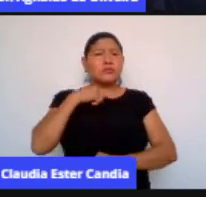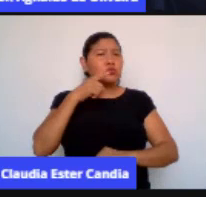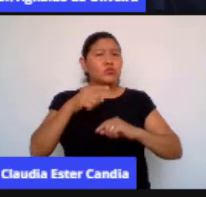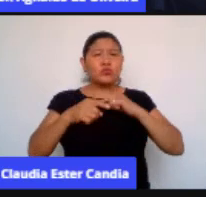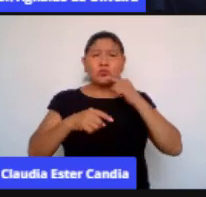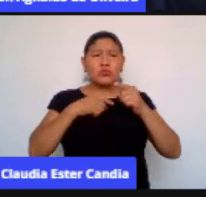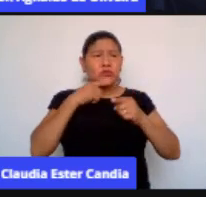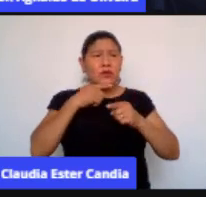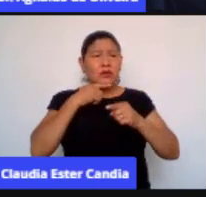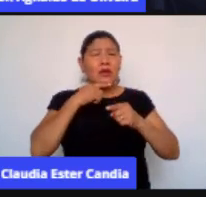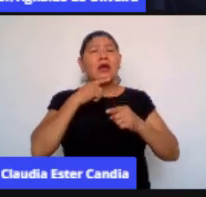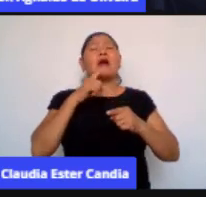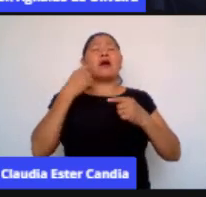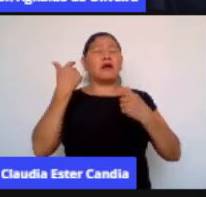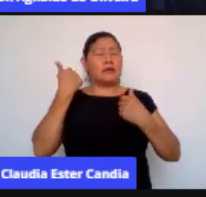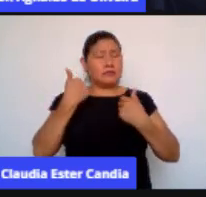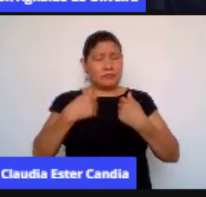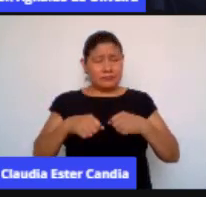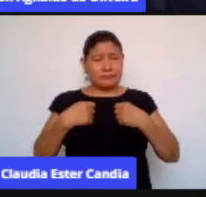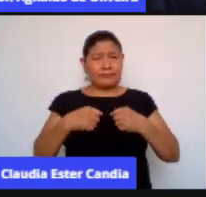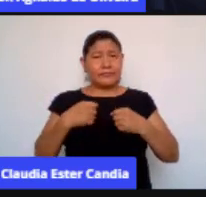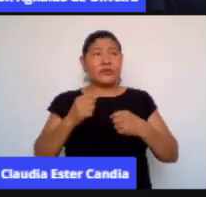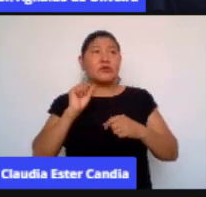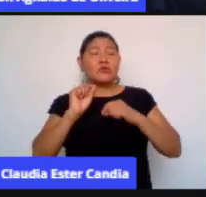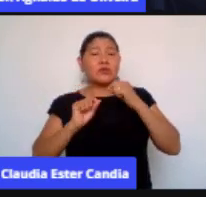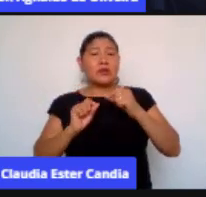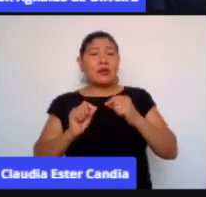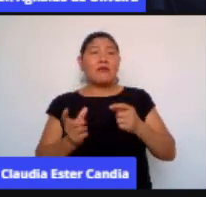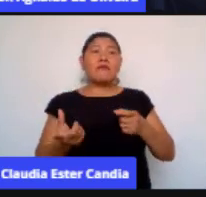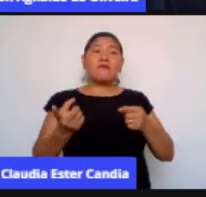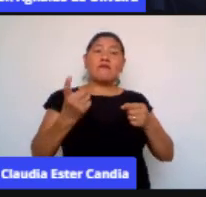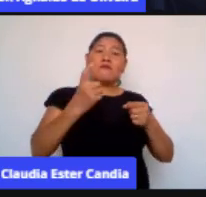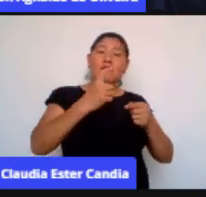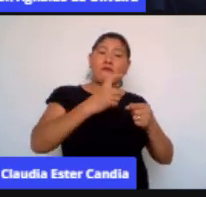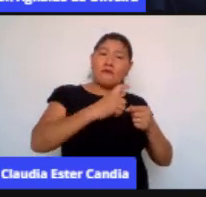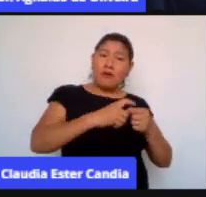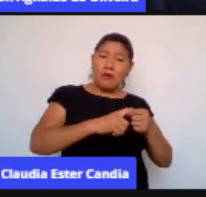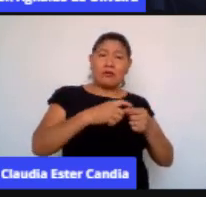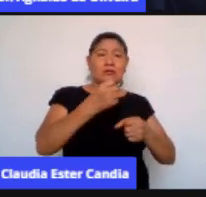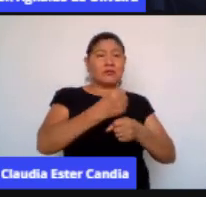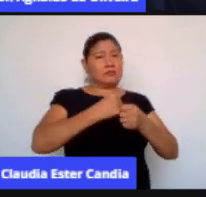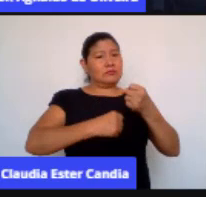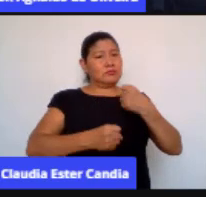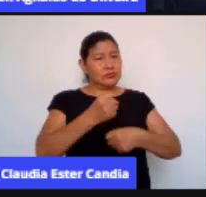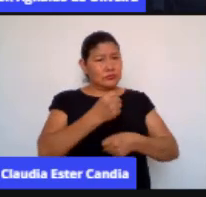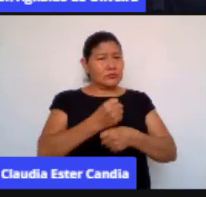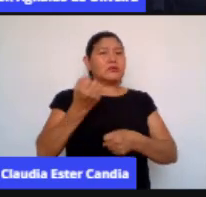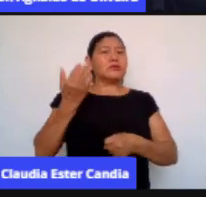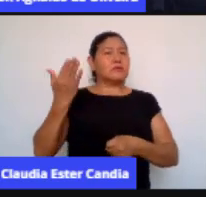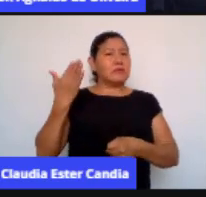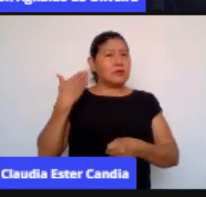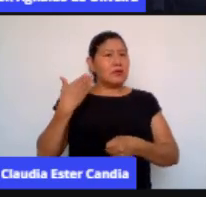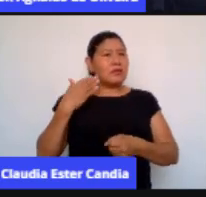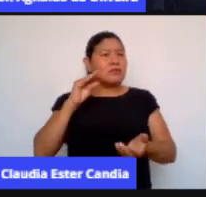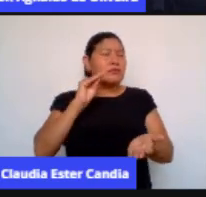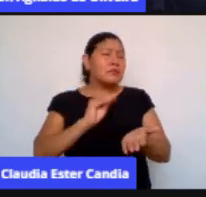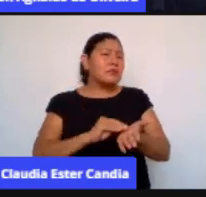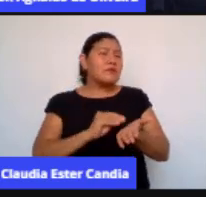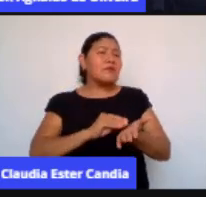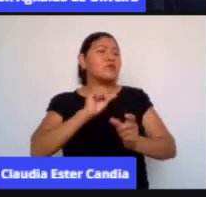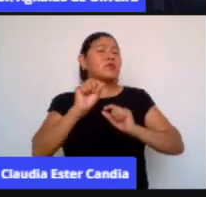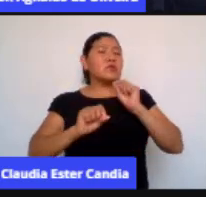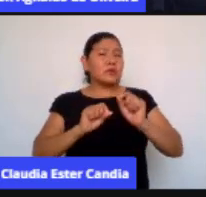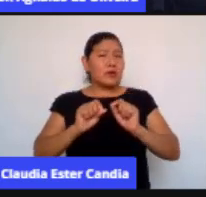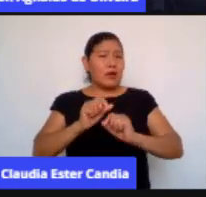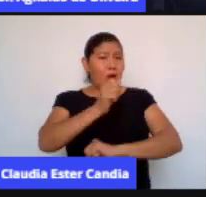sugere que seja feito um estudo, seja feito um olhar para essas habilidades do ano anterior. Será que meu aluno está com alguma defasagem? Será que ele está com alguma dúvida?